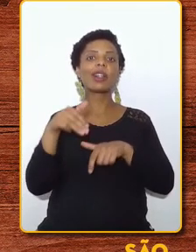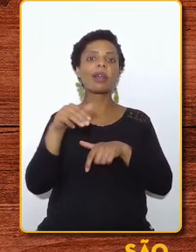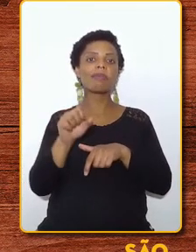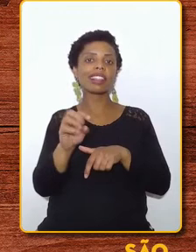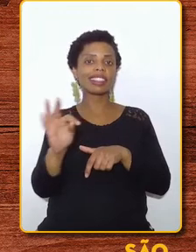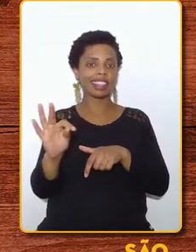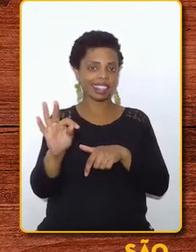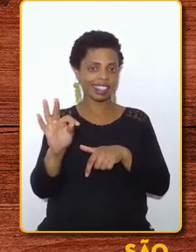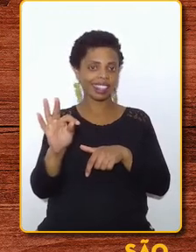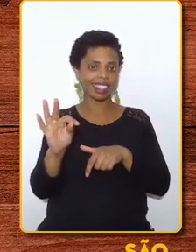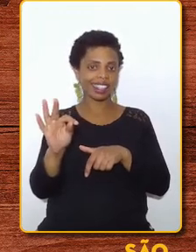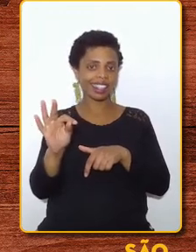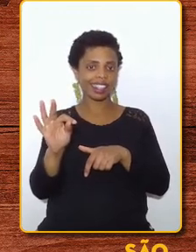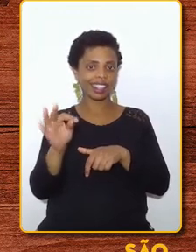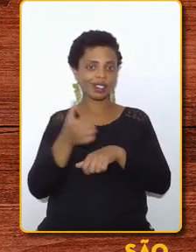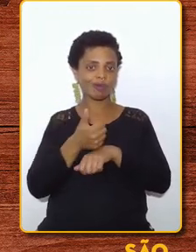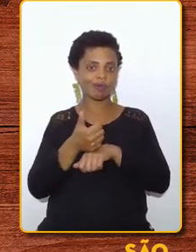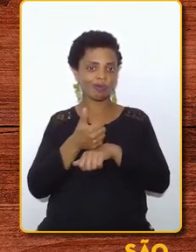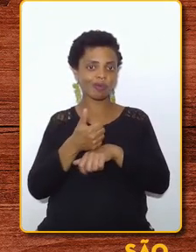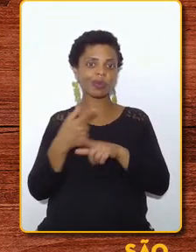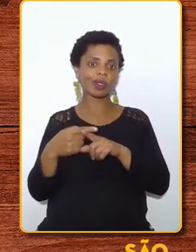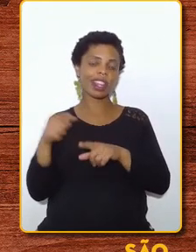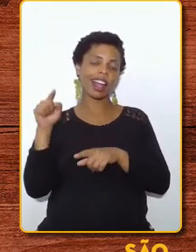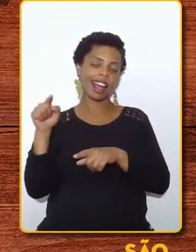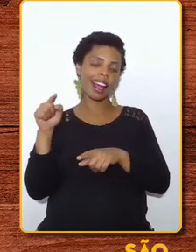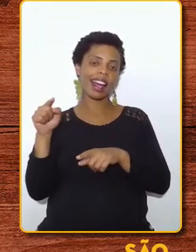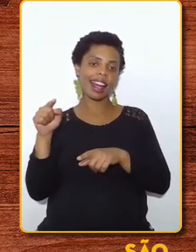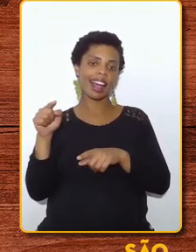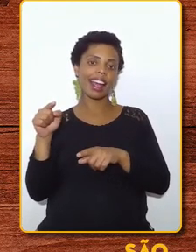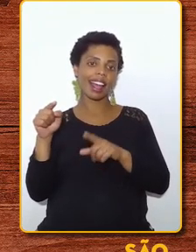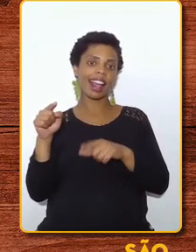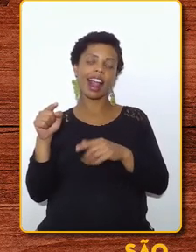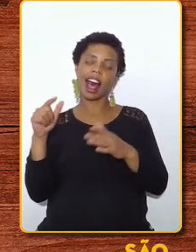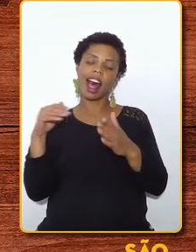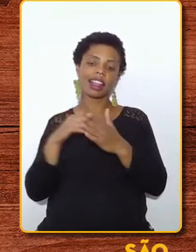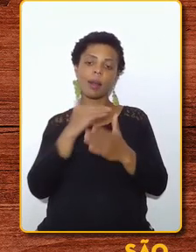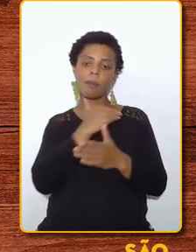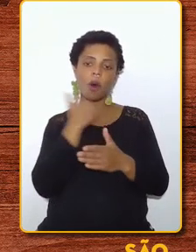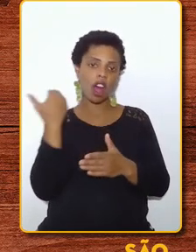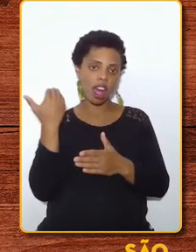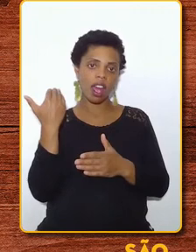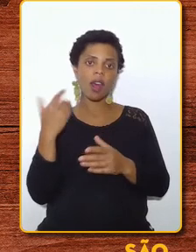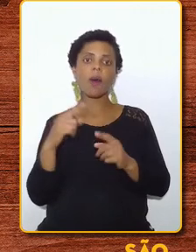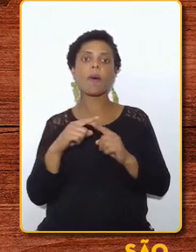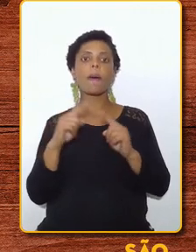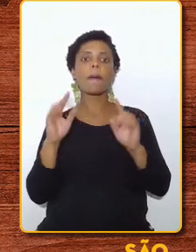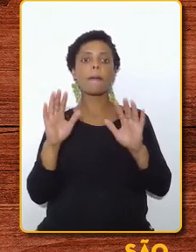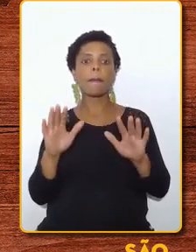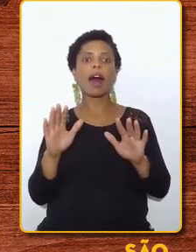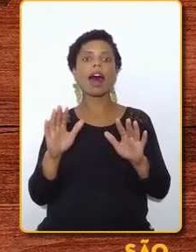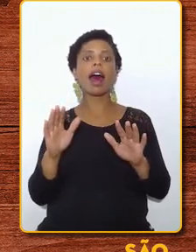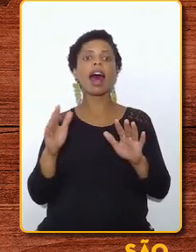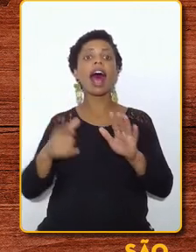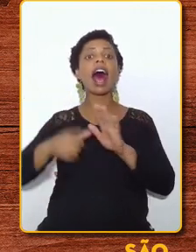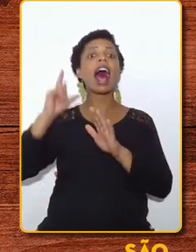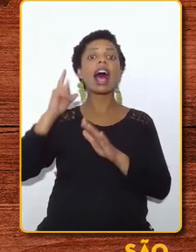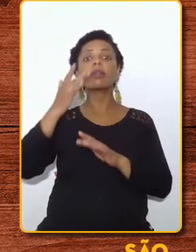que foi o que ele levou para o túmulo, ele era conhecido como Zé